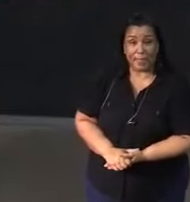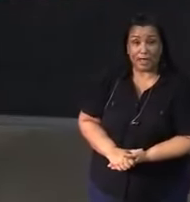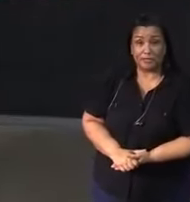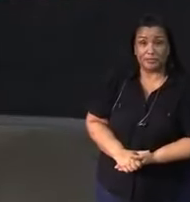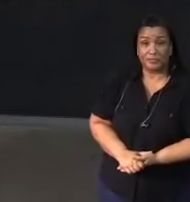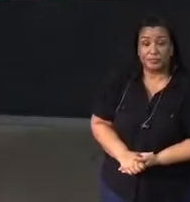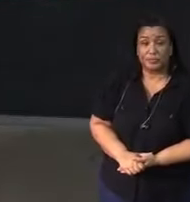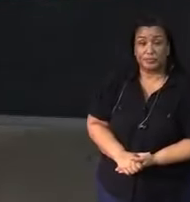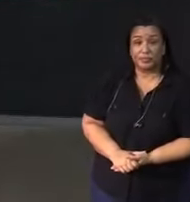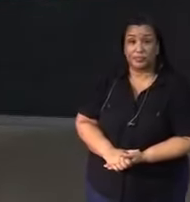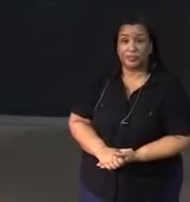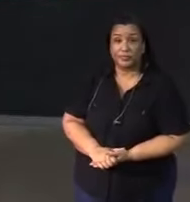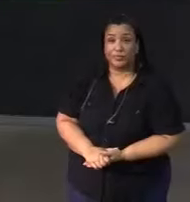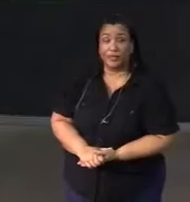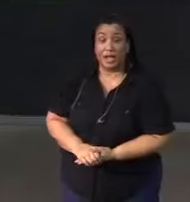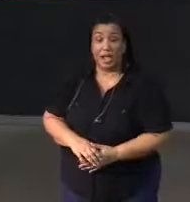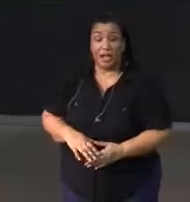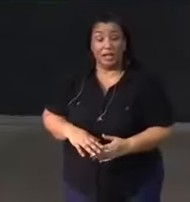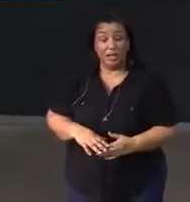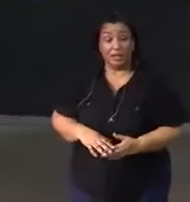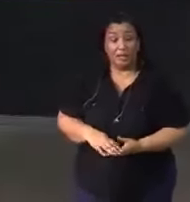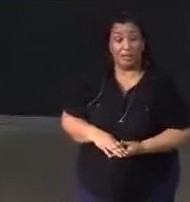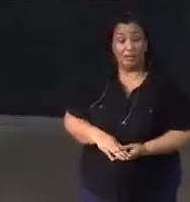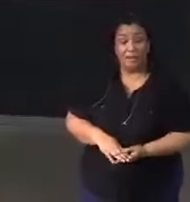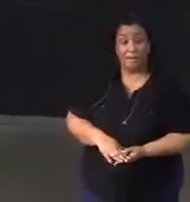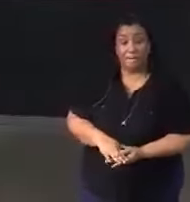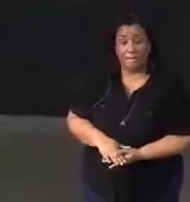Quantas vezes Deus falou: Pedro, o diabo estava querendo te pegar.